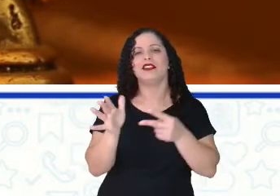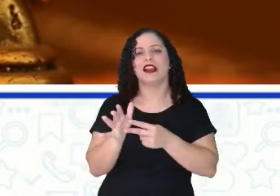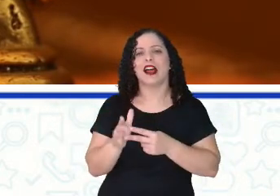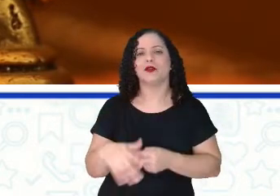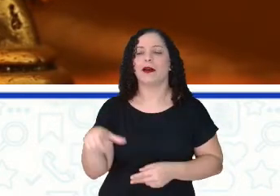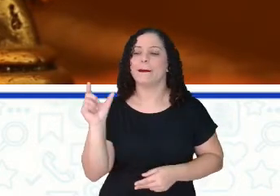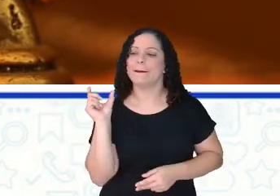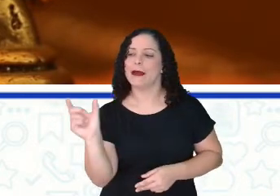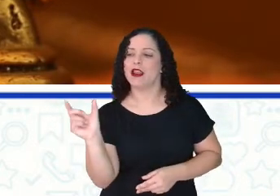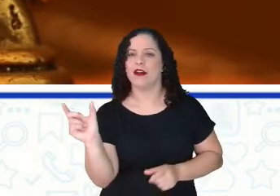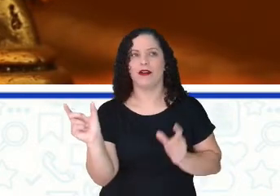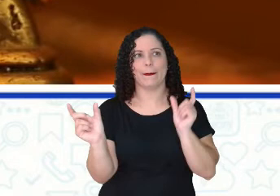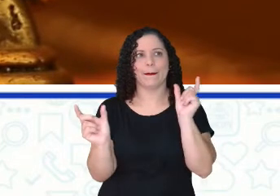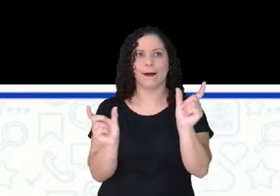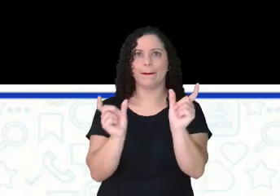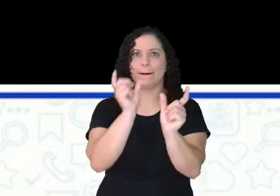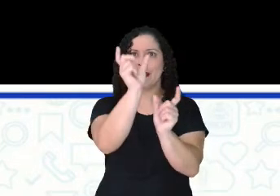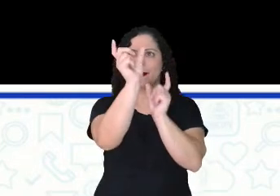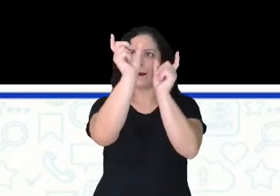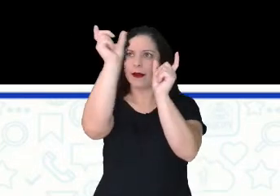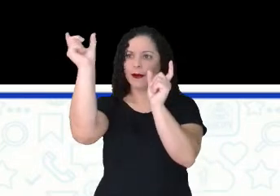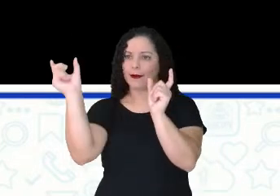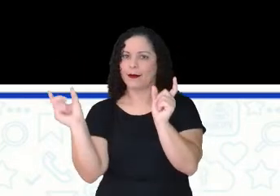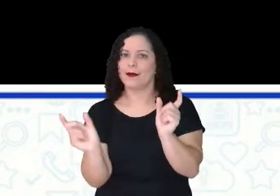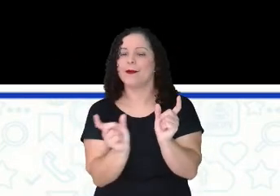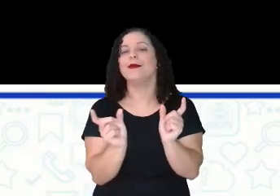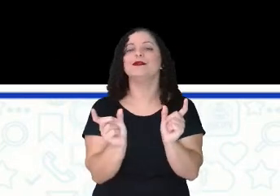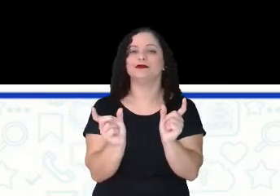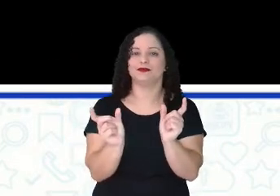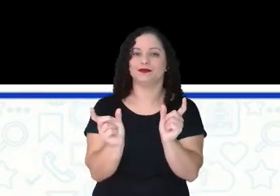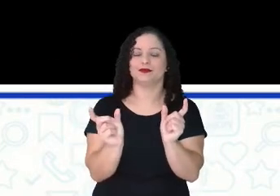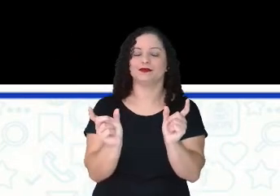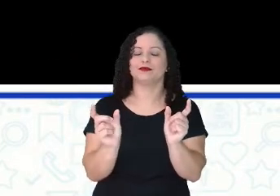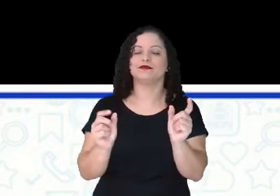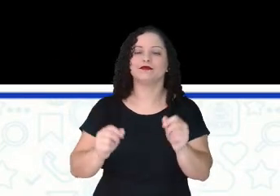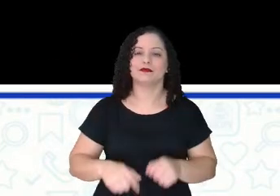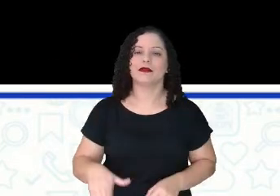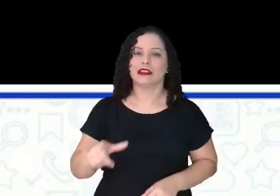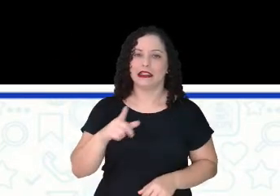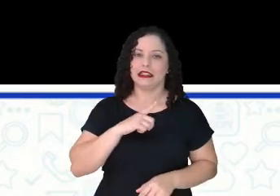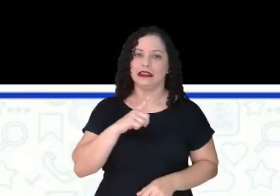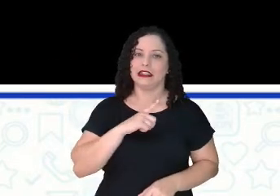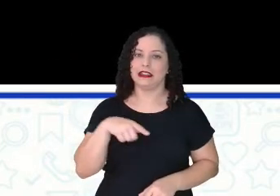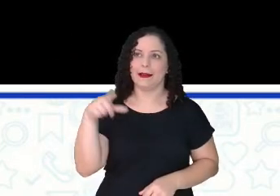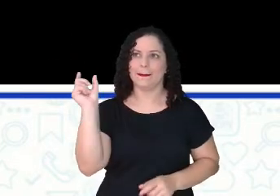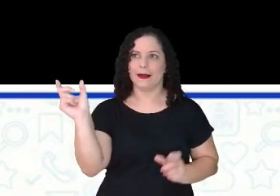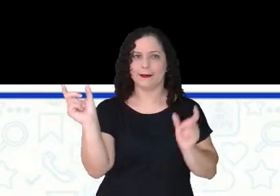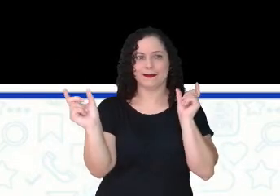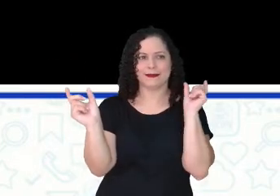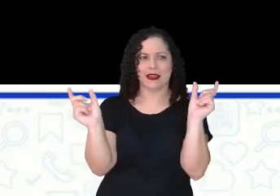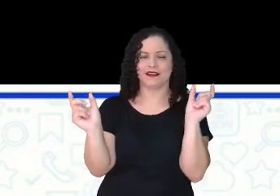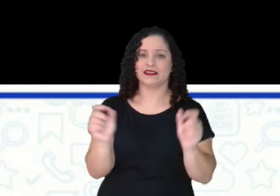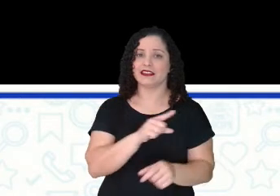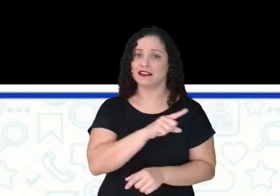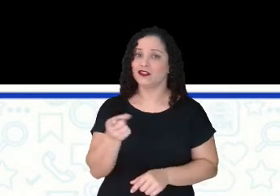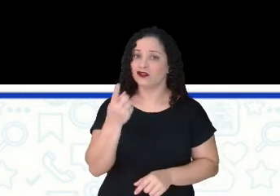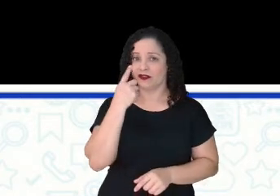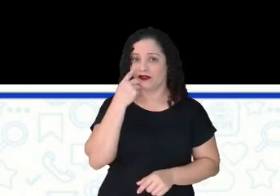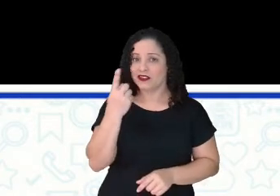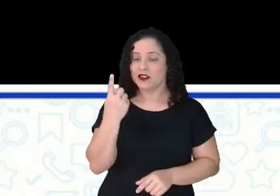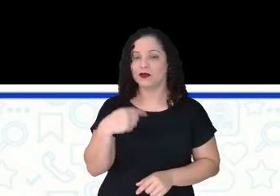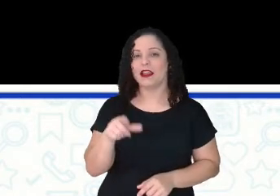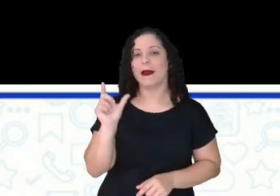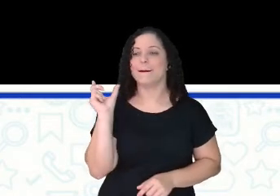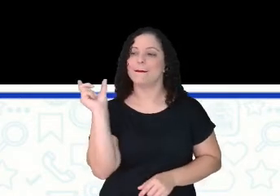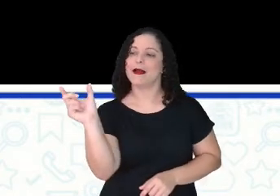palavra superior estabelece com uma palavra inferior. Então, vocês viram aí a palavra pássaro,